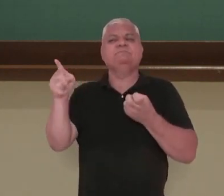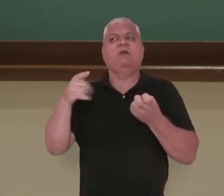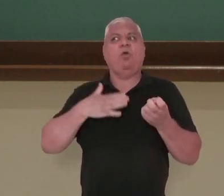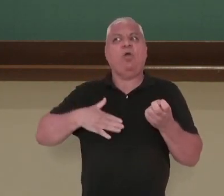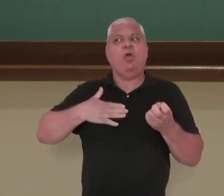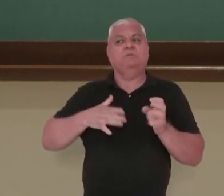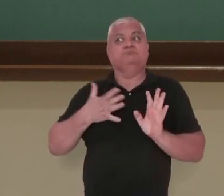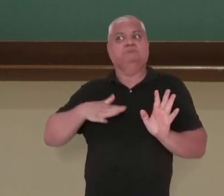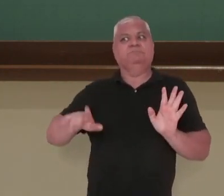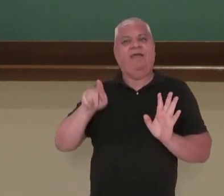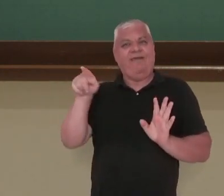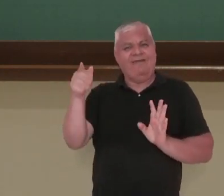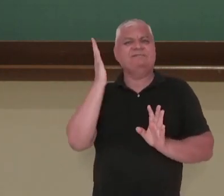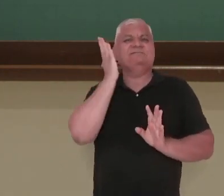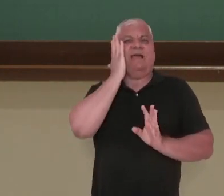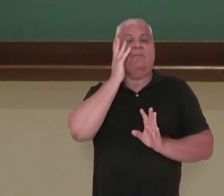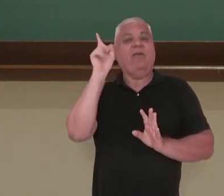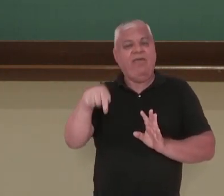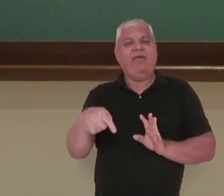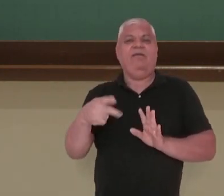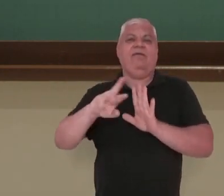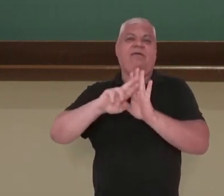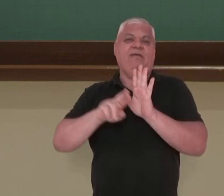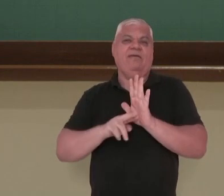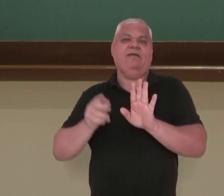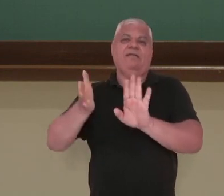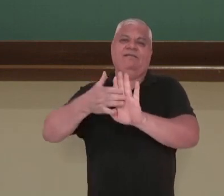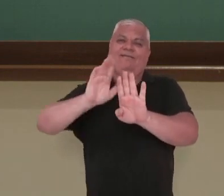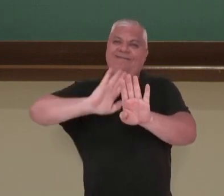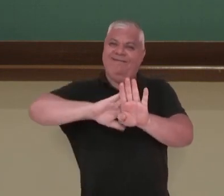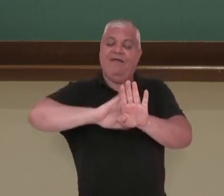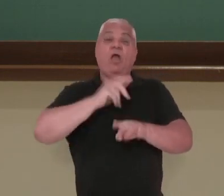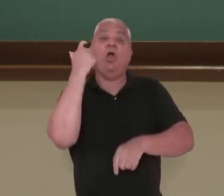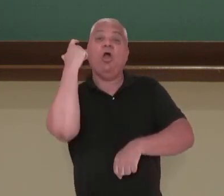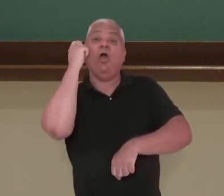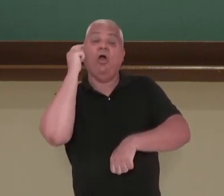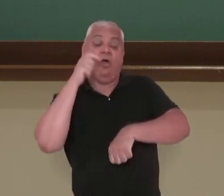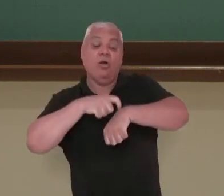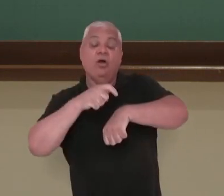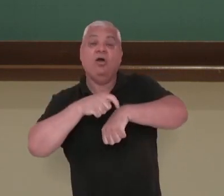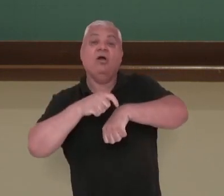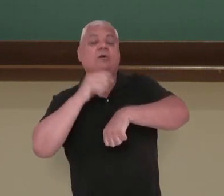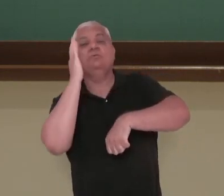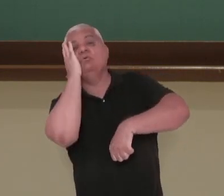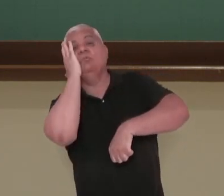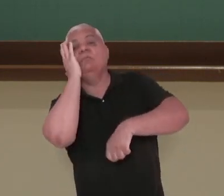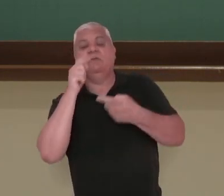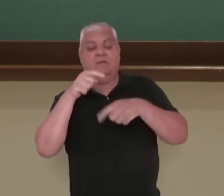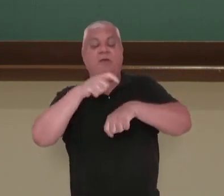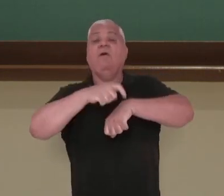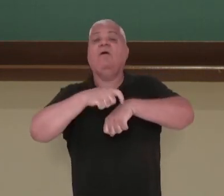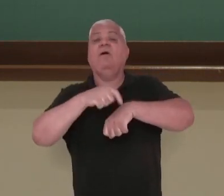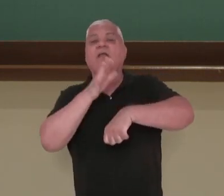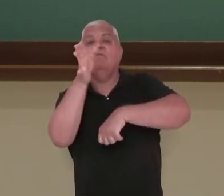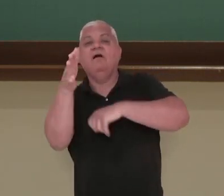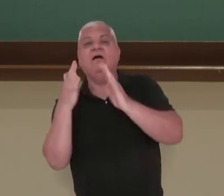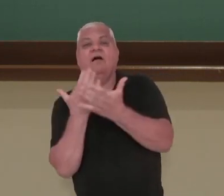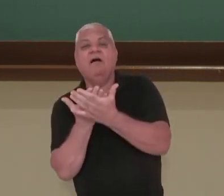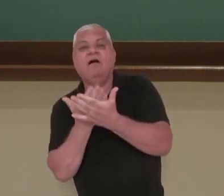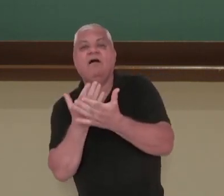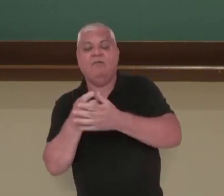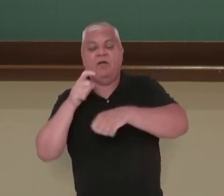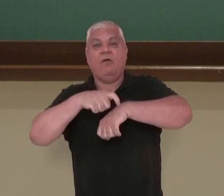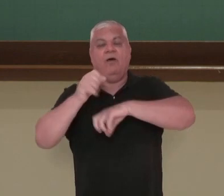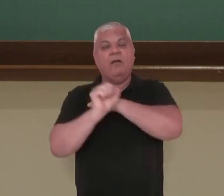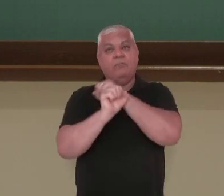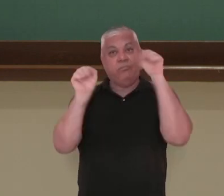responsáveis, o que você pode ou não, qual a hora de dormir, você tem que ir para a escola, a hora de acordar. Isso são tudo regras de